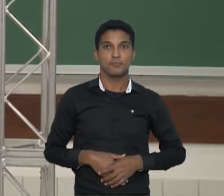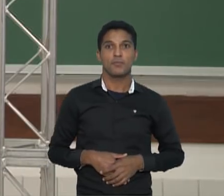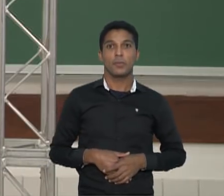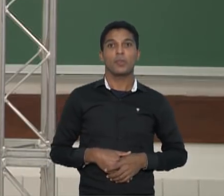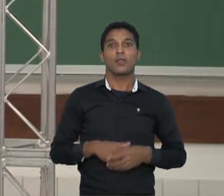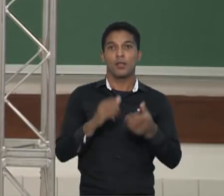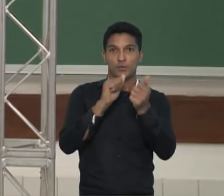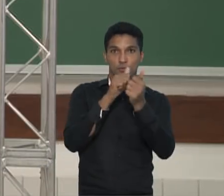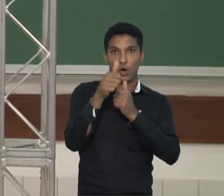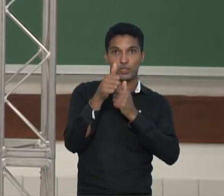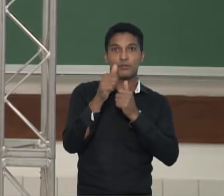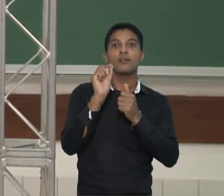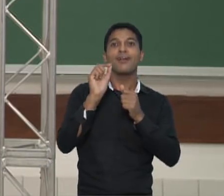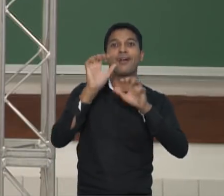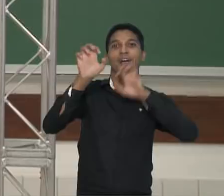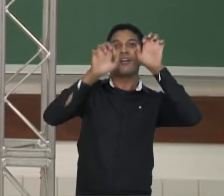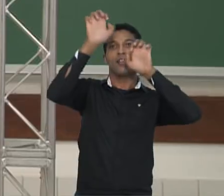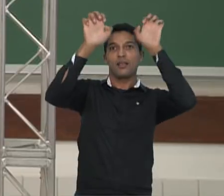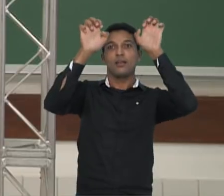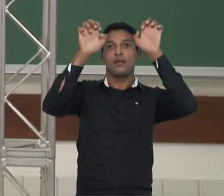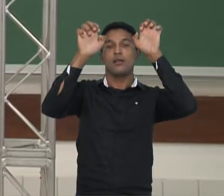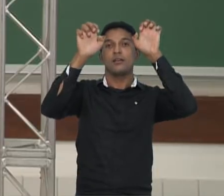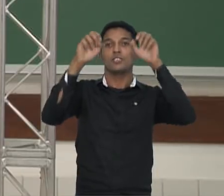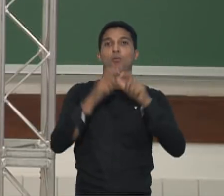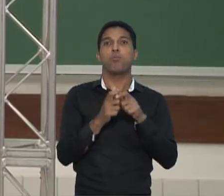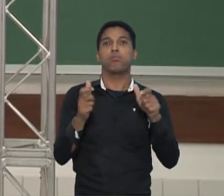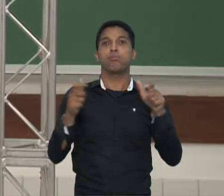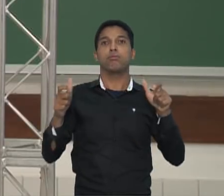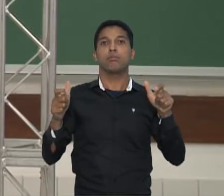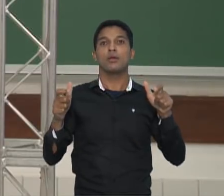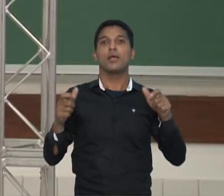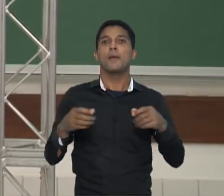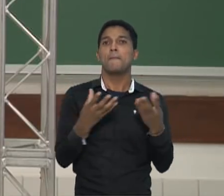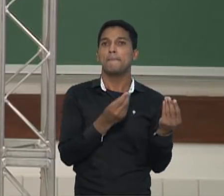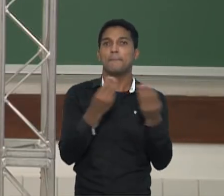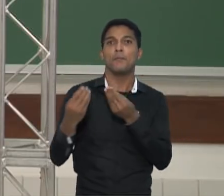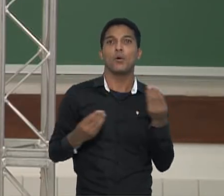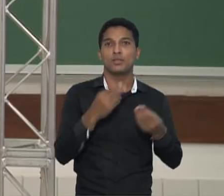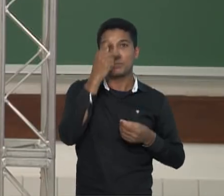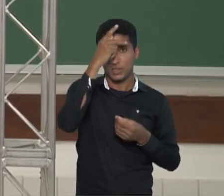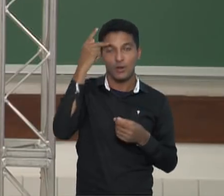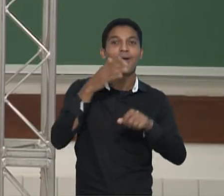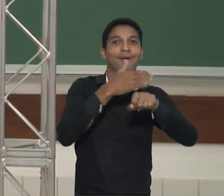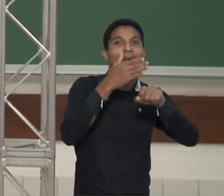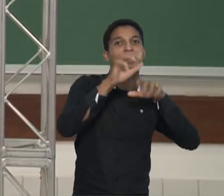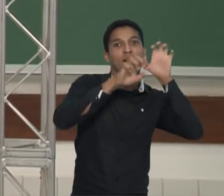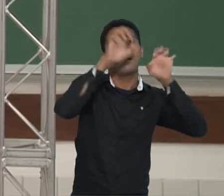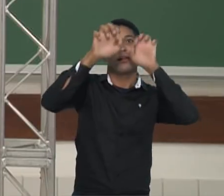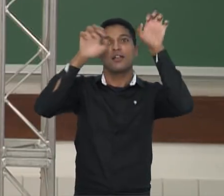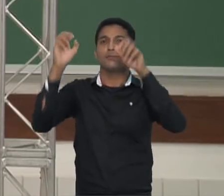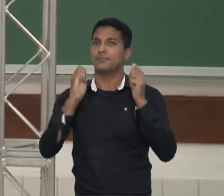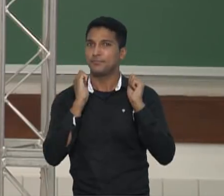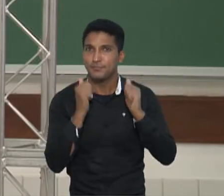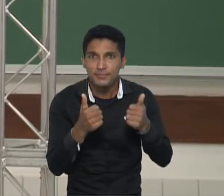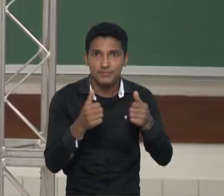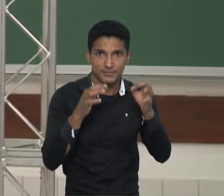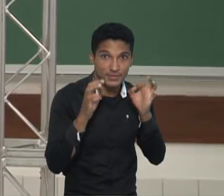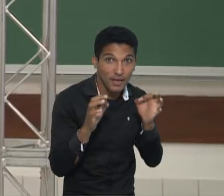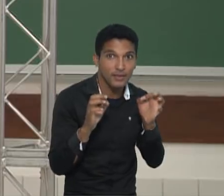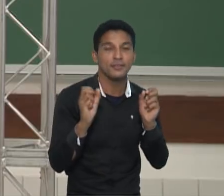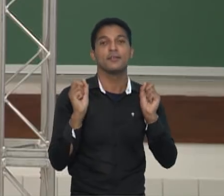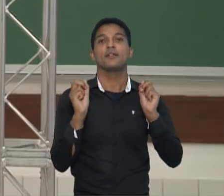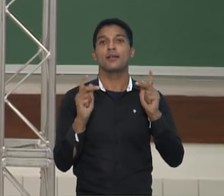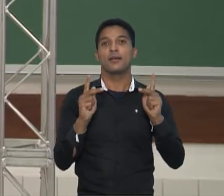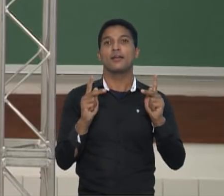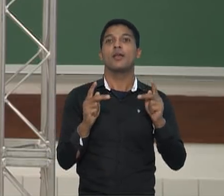tem crescido muito, a prática dele tem se tornado muito popular, principalmente da escalada indoor, certo? Então,